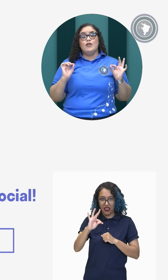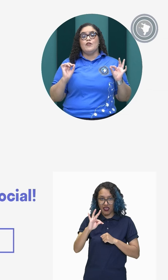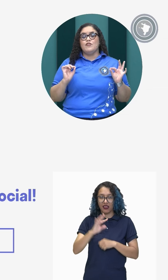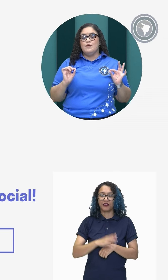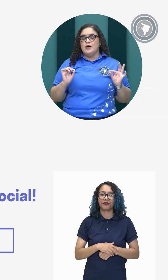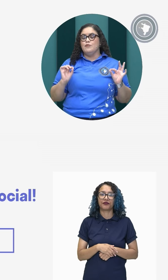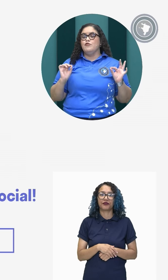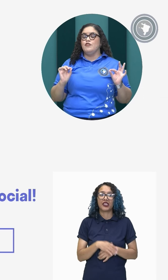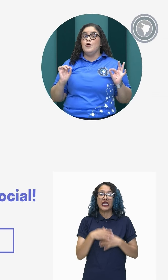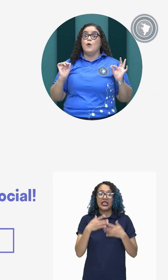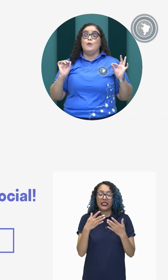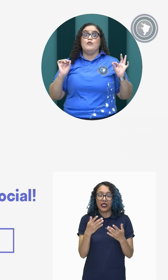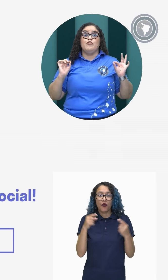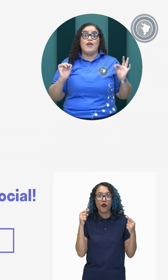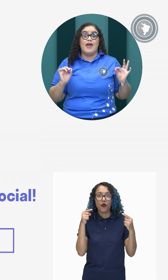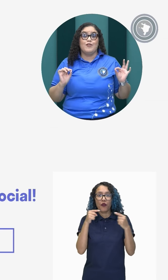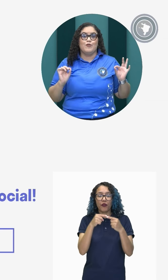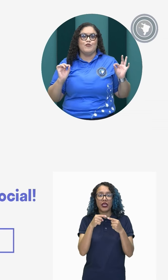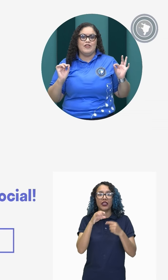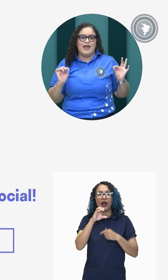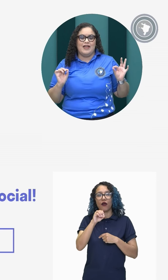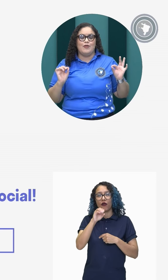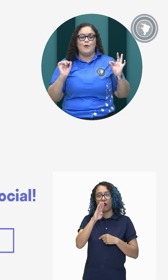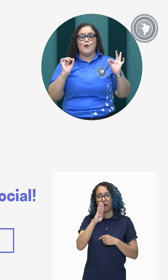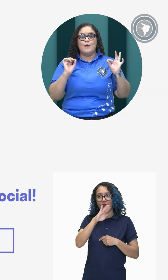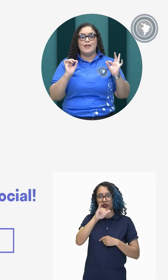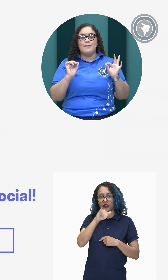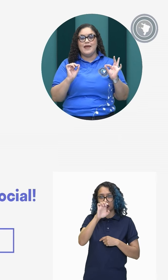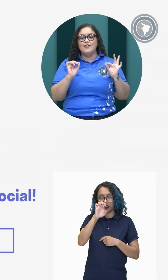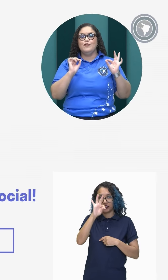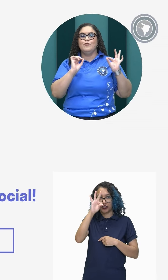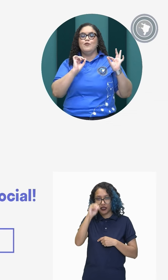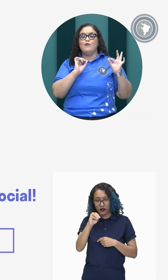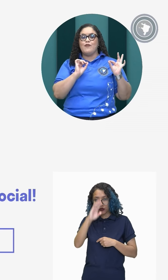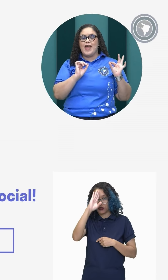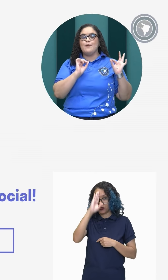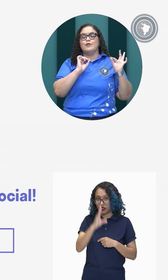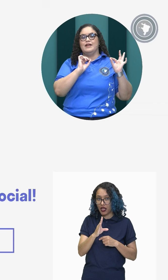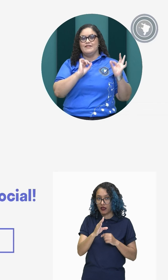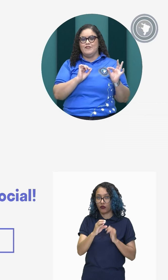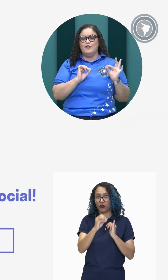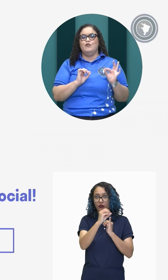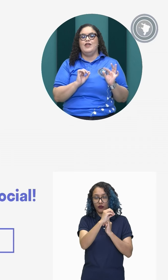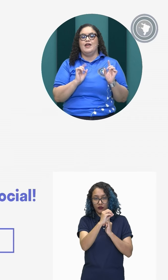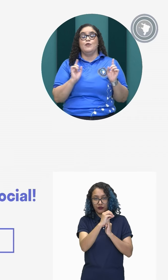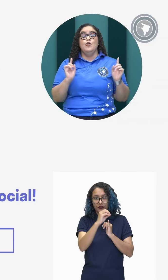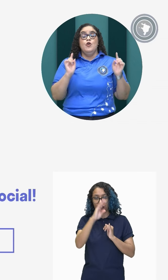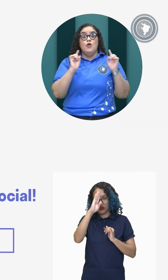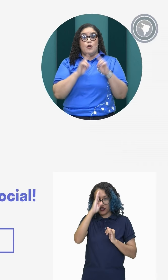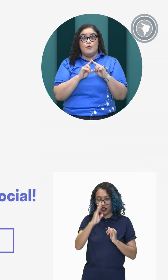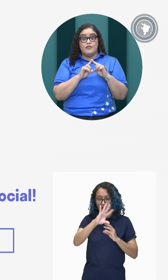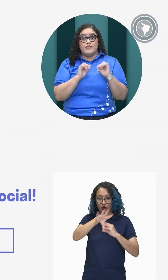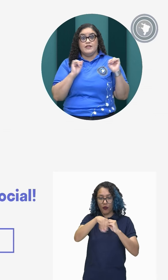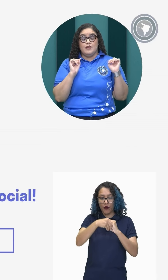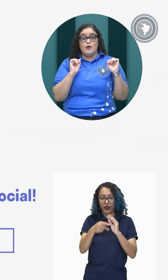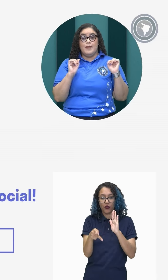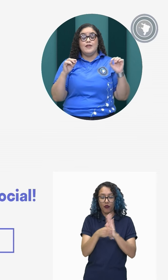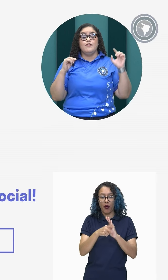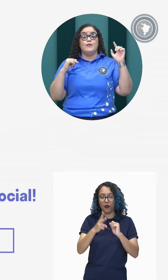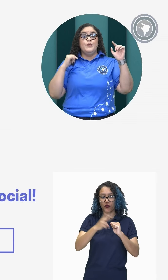ele é o que nós chamamos de objeto direto, é o complemento do verbo transitivo direto. Como eu